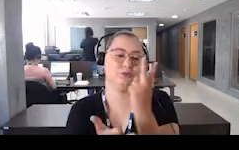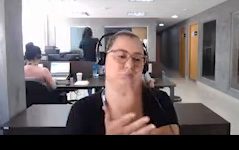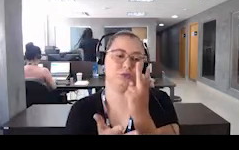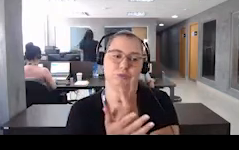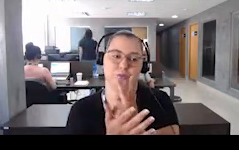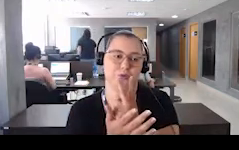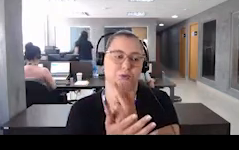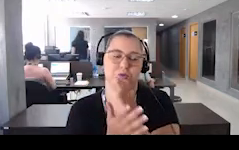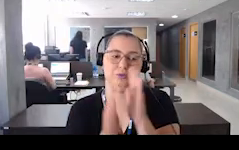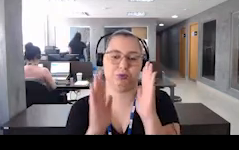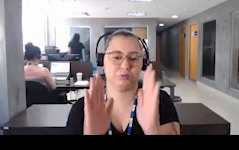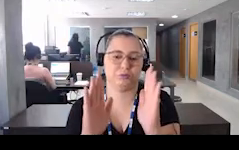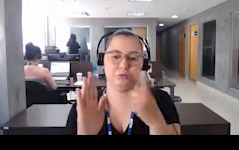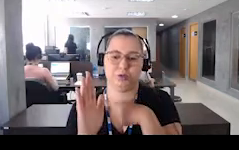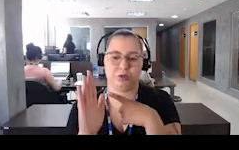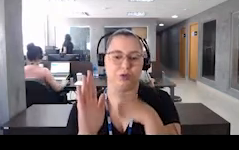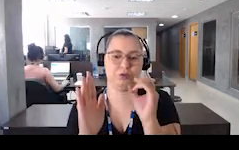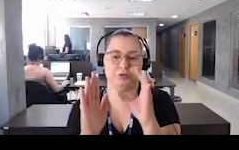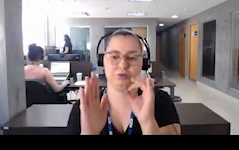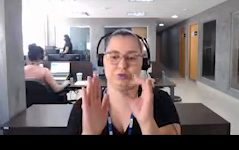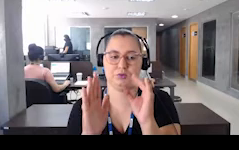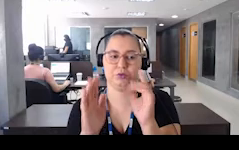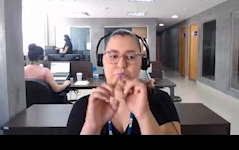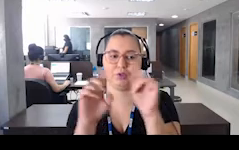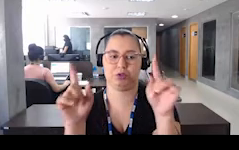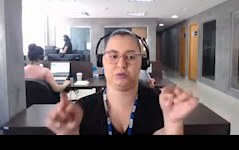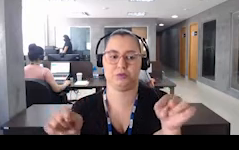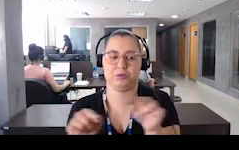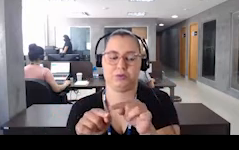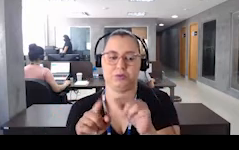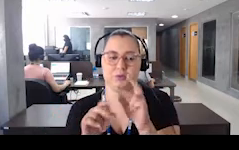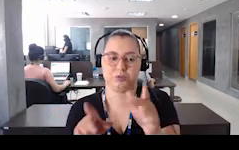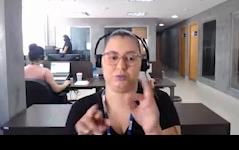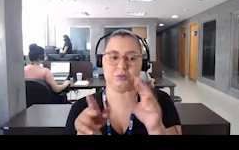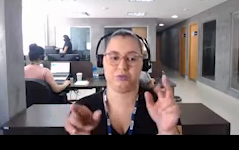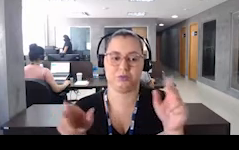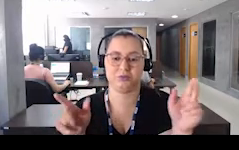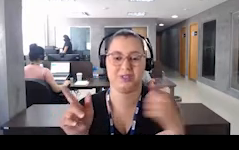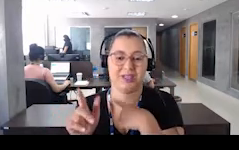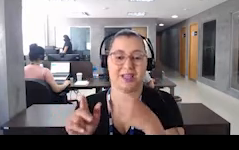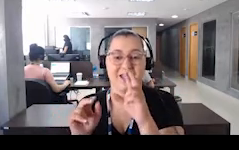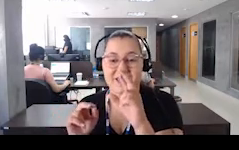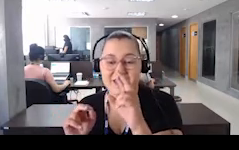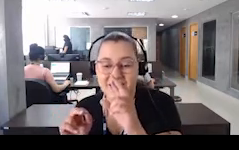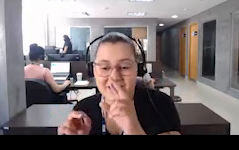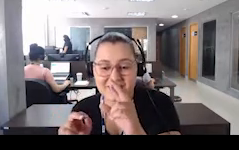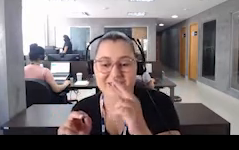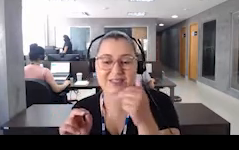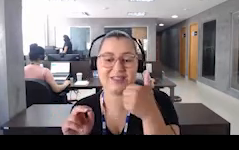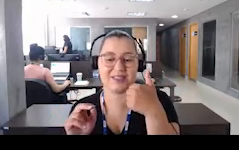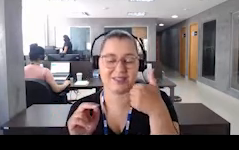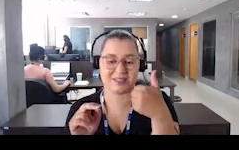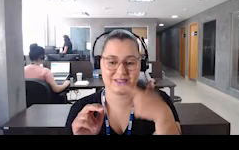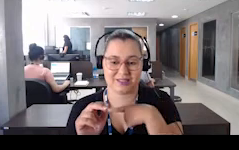é o mesmo, certo? Ele só está desenhado de forma diferente, né? Então, quando a gente calcular a resistência total